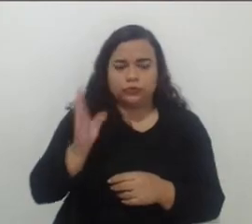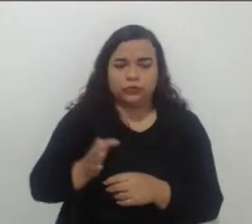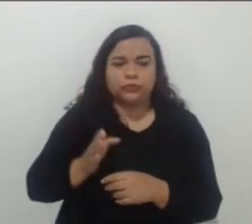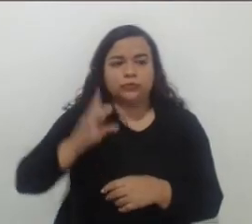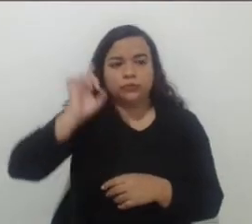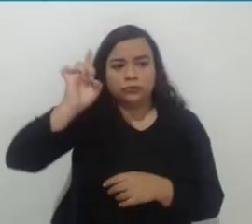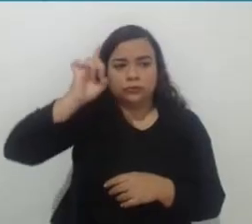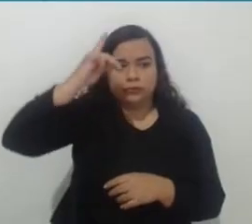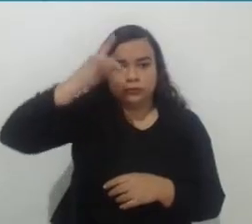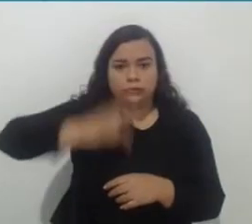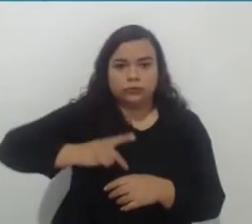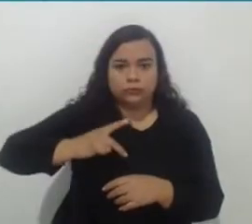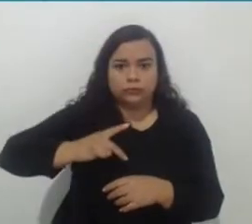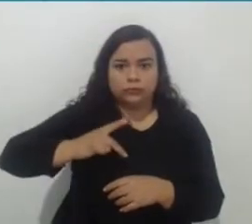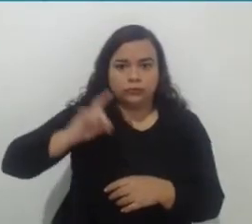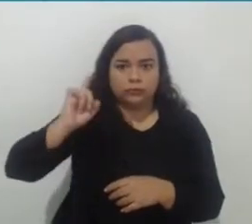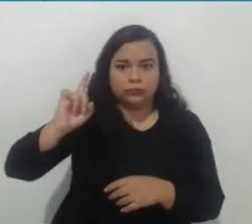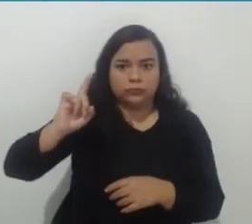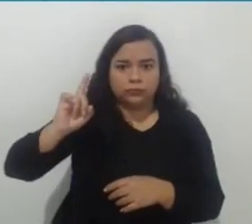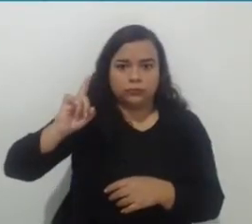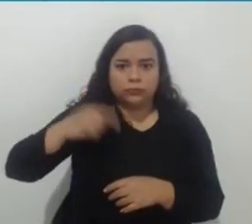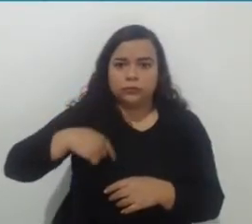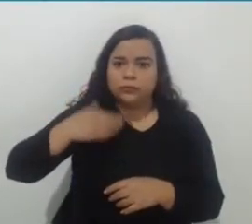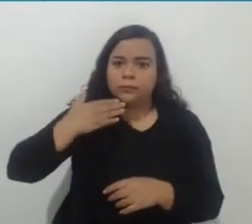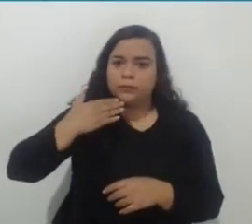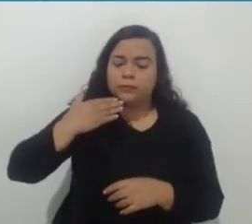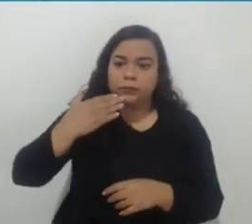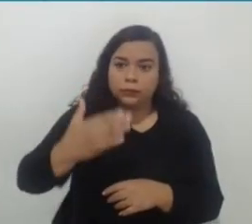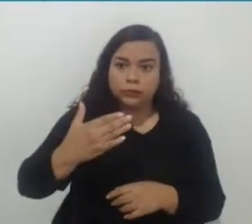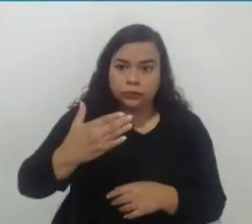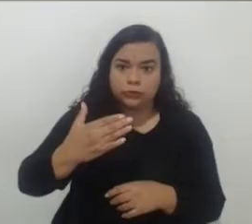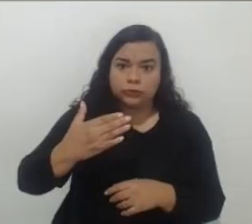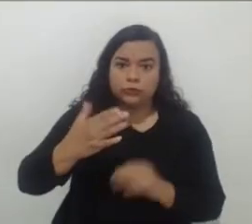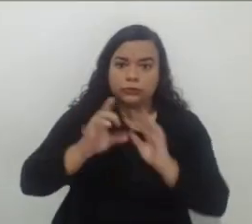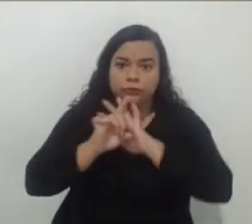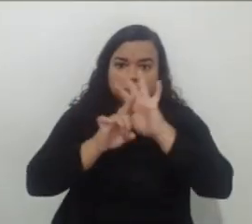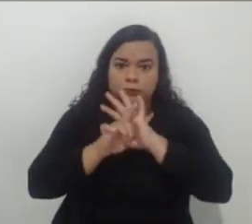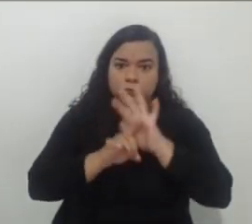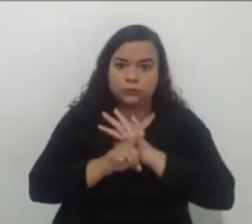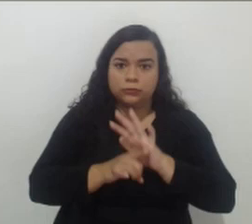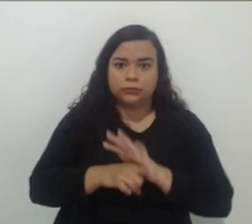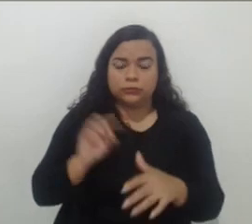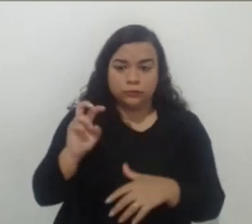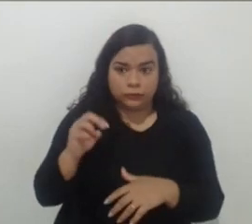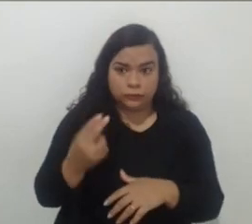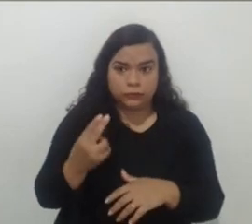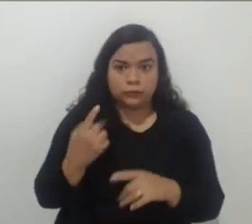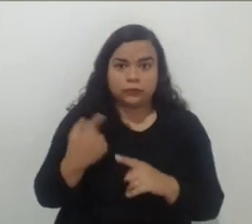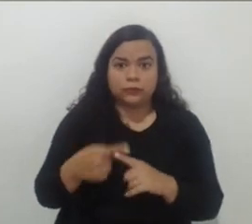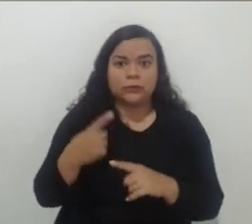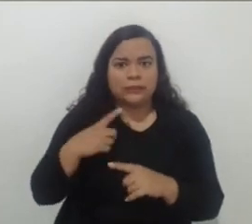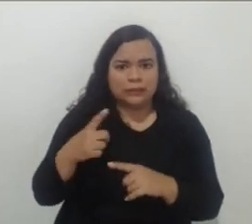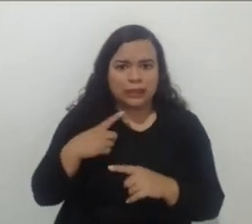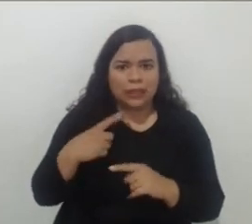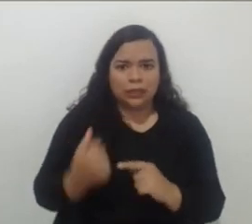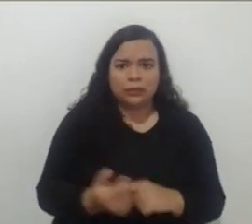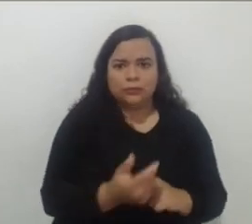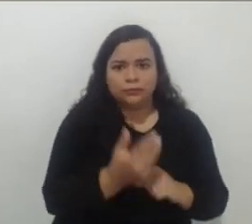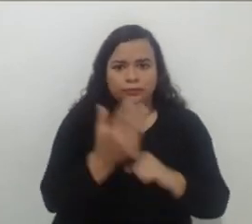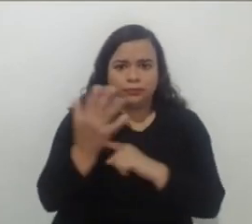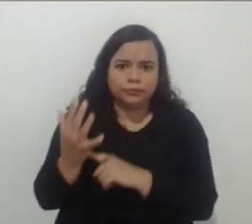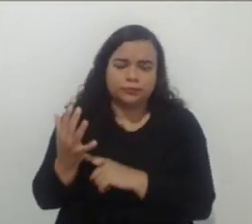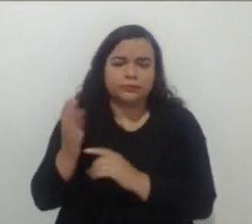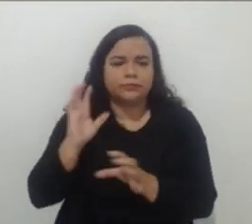Pois não. Pois não, doutor. Eu vou pedir vista desses autos, embora já tenha um bom número de